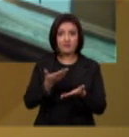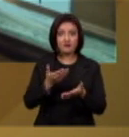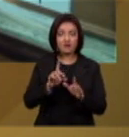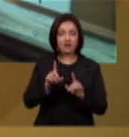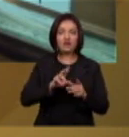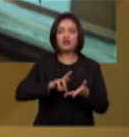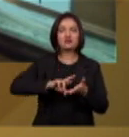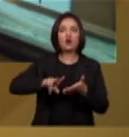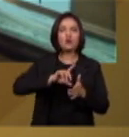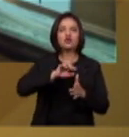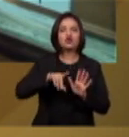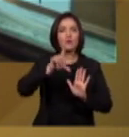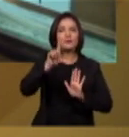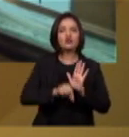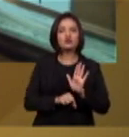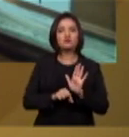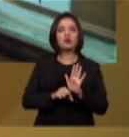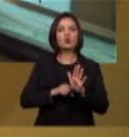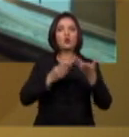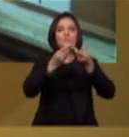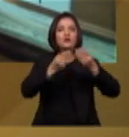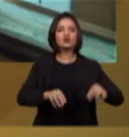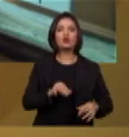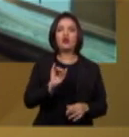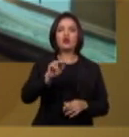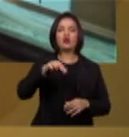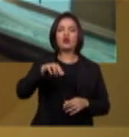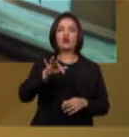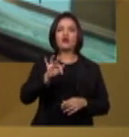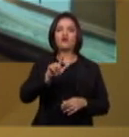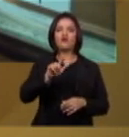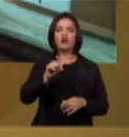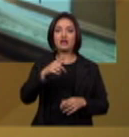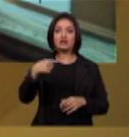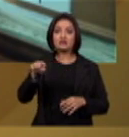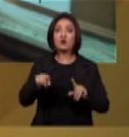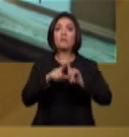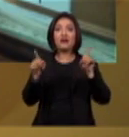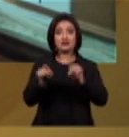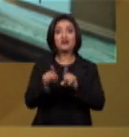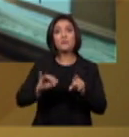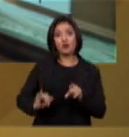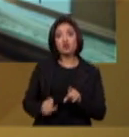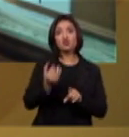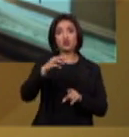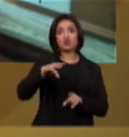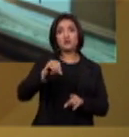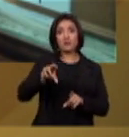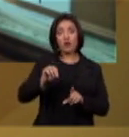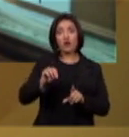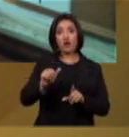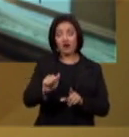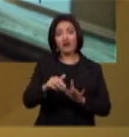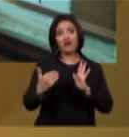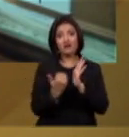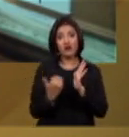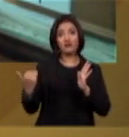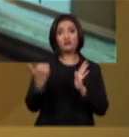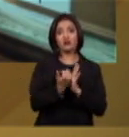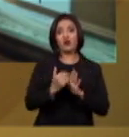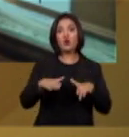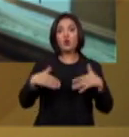inflação, mas também alcança os juros da mora. Haverá atualização quando